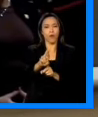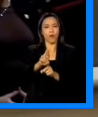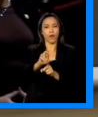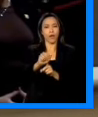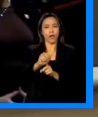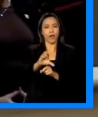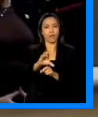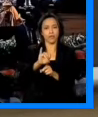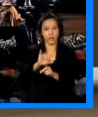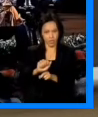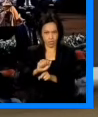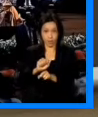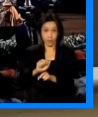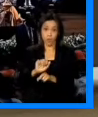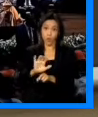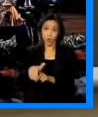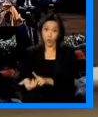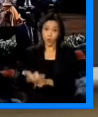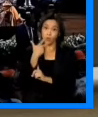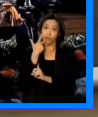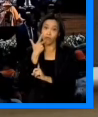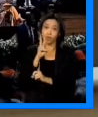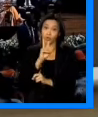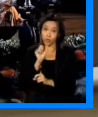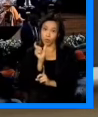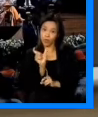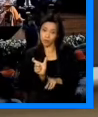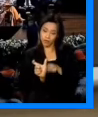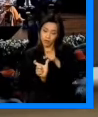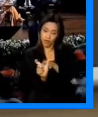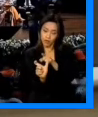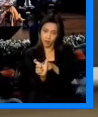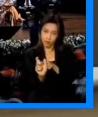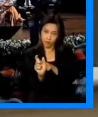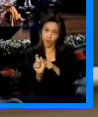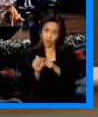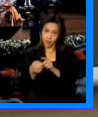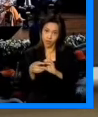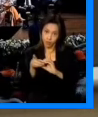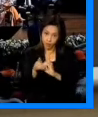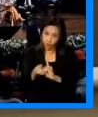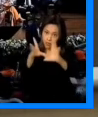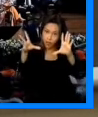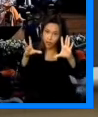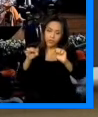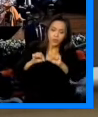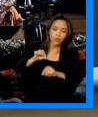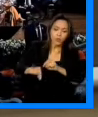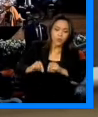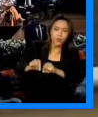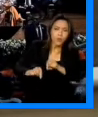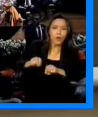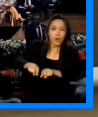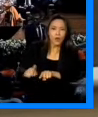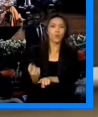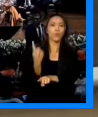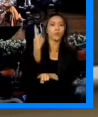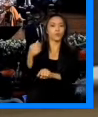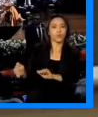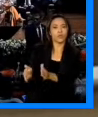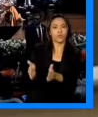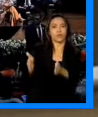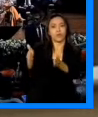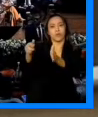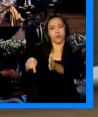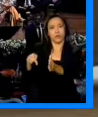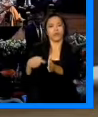E quando eu me refiro à democracia, saibam todos que estão aqui que democracia é o único caminho que nós